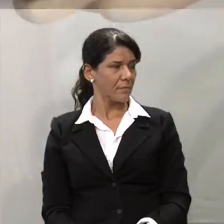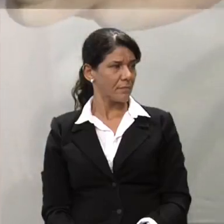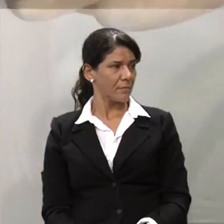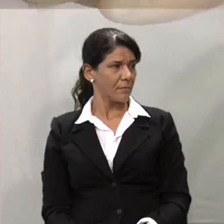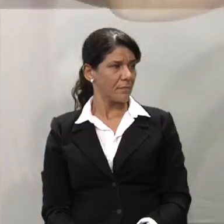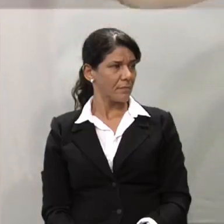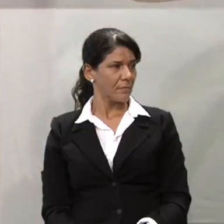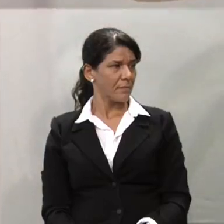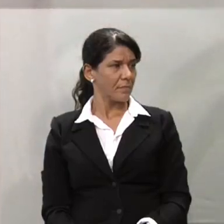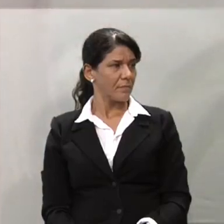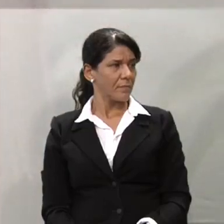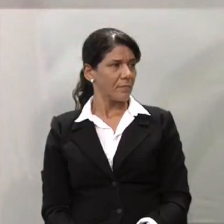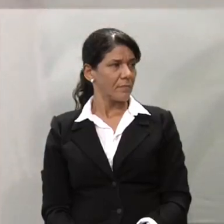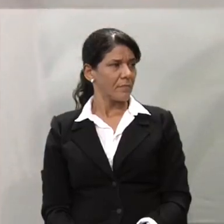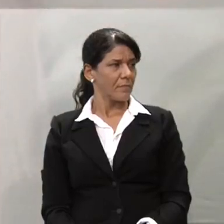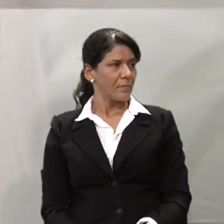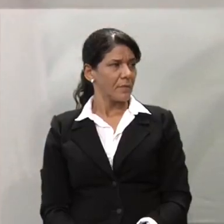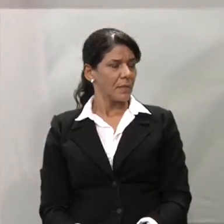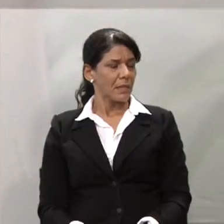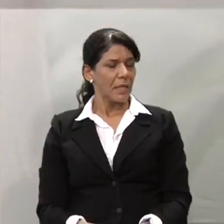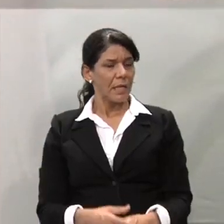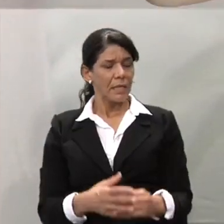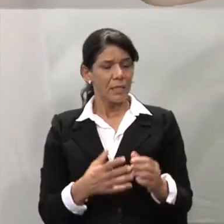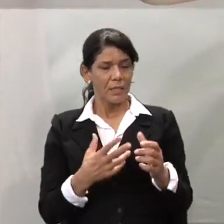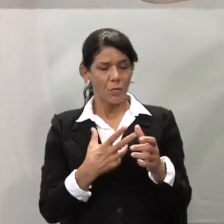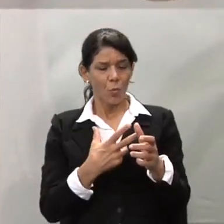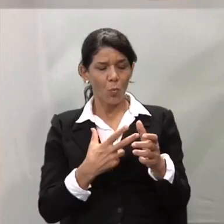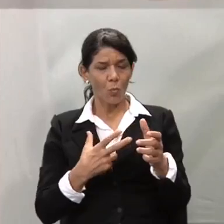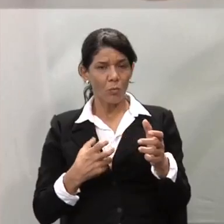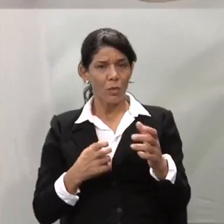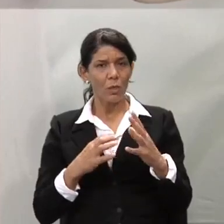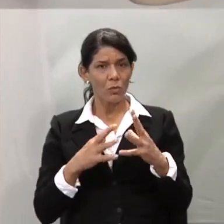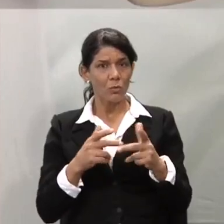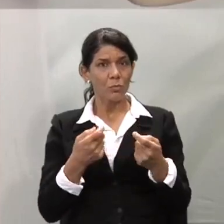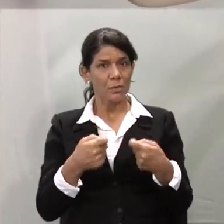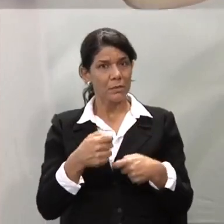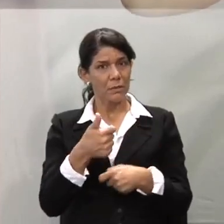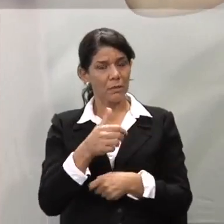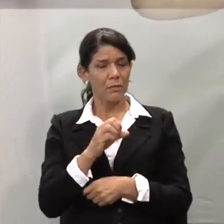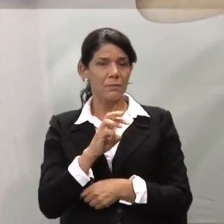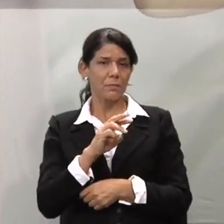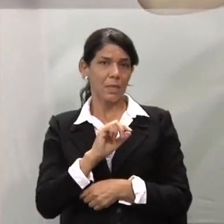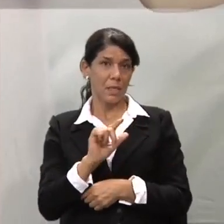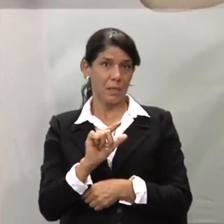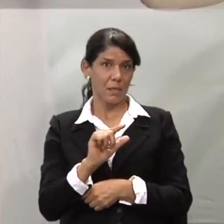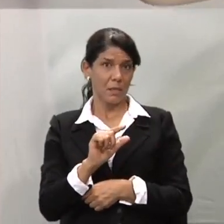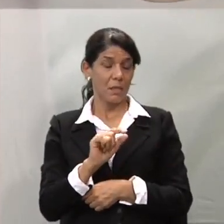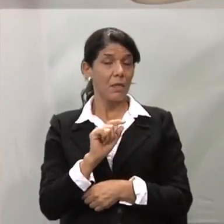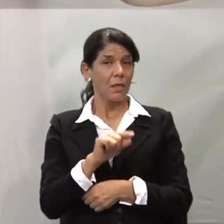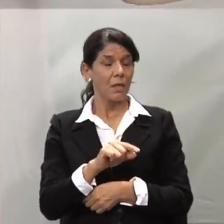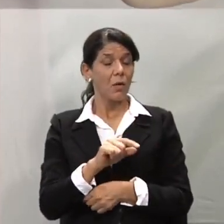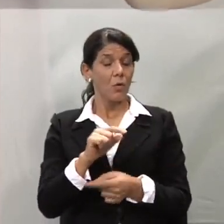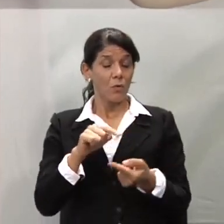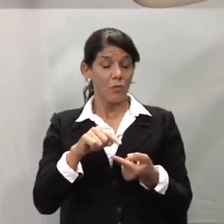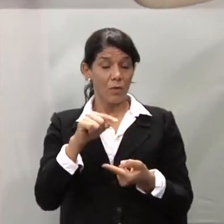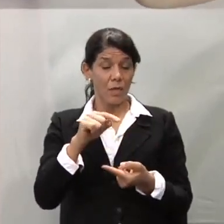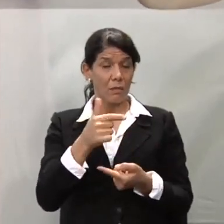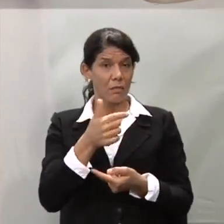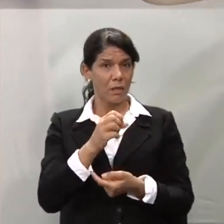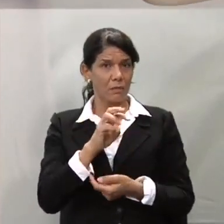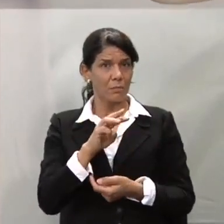E aí o total, o final, vai ser de 10 ml. Lembrando que o frasco de